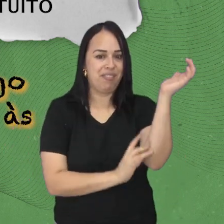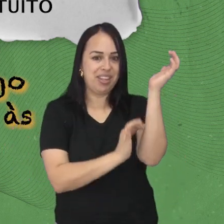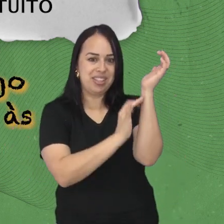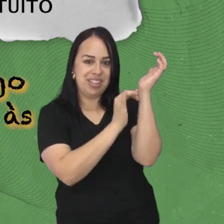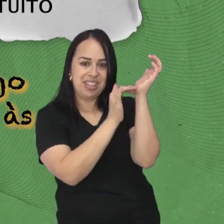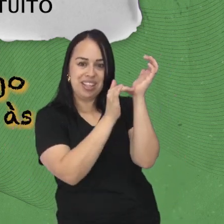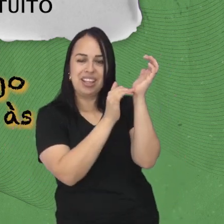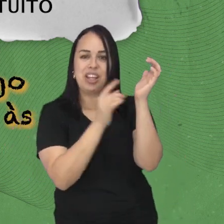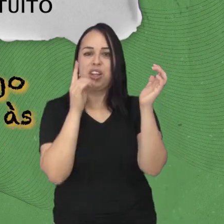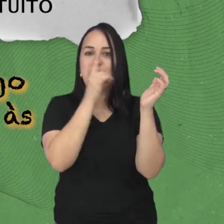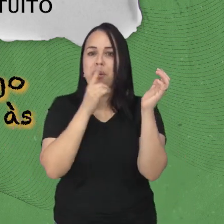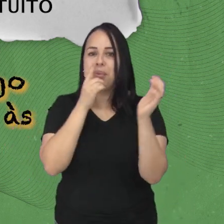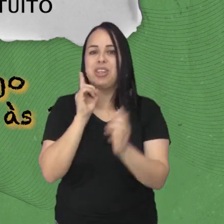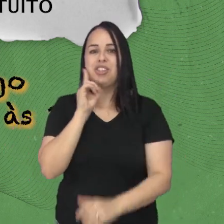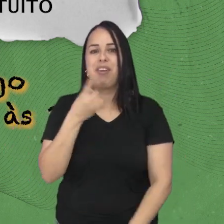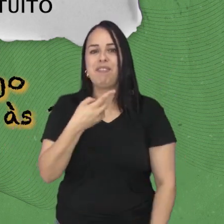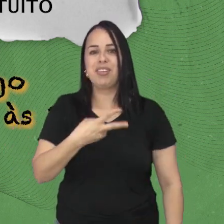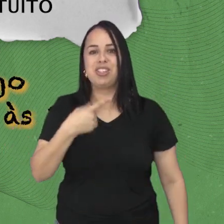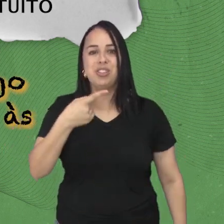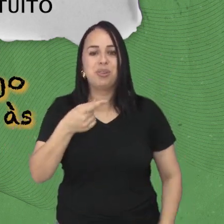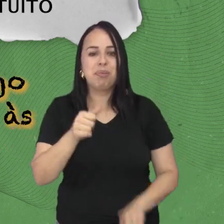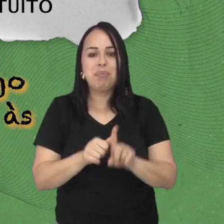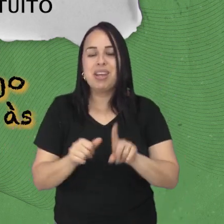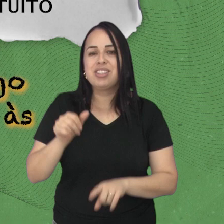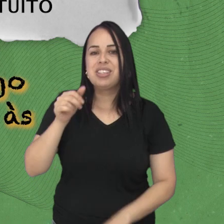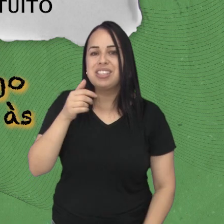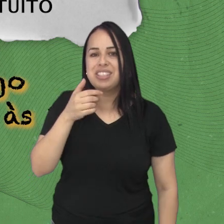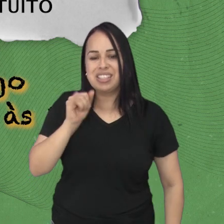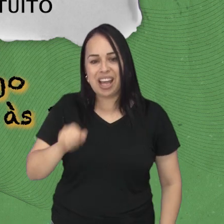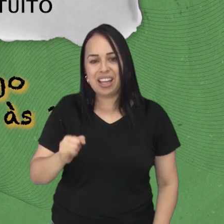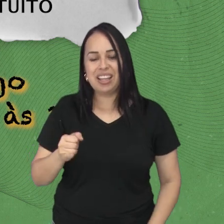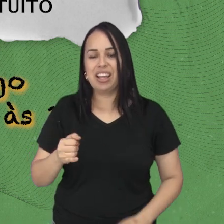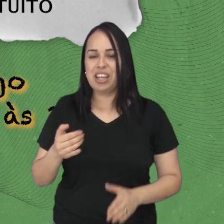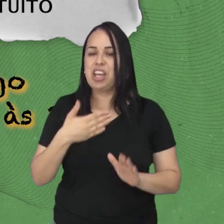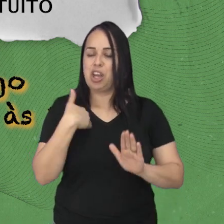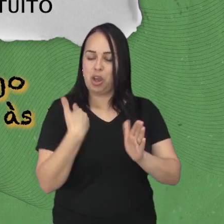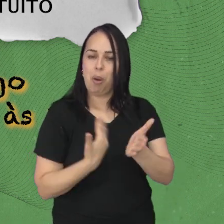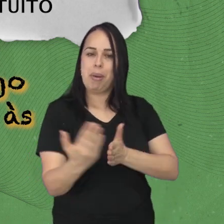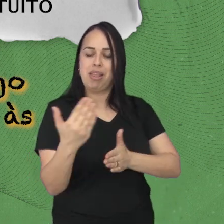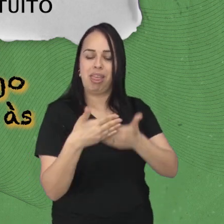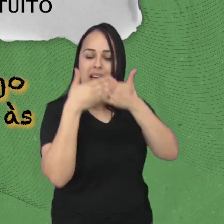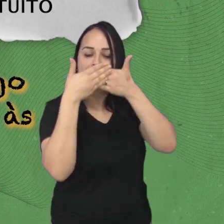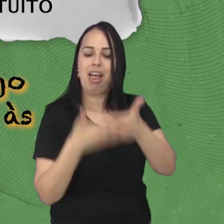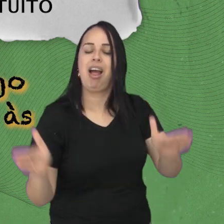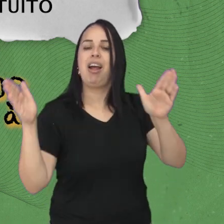olha, Vicentina Aranha, domingo 21 de janeiro, iniciando a programação de